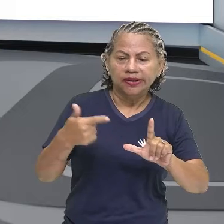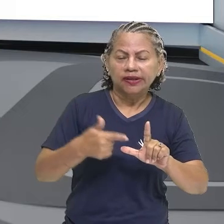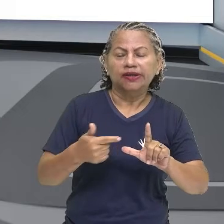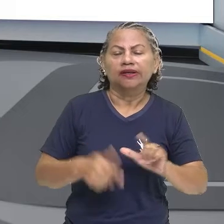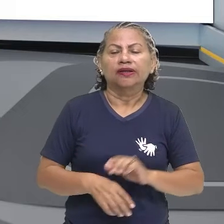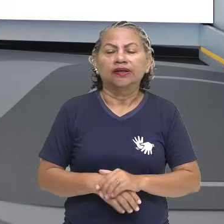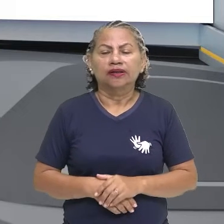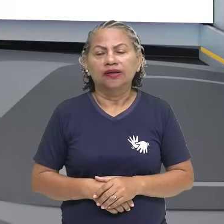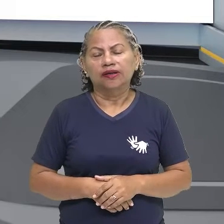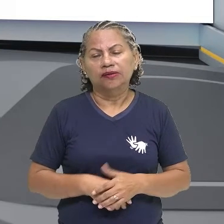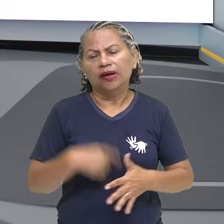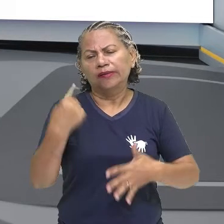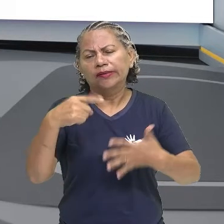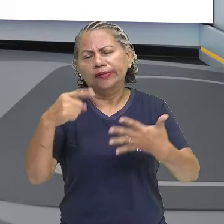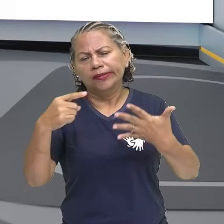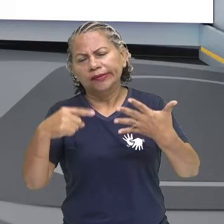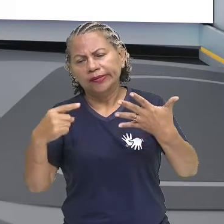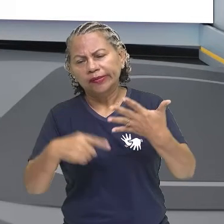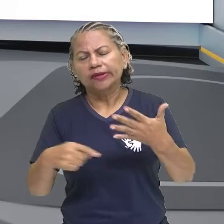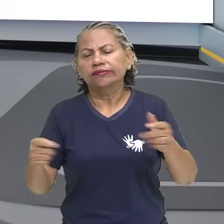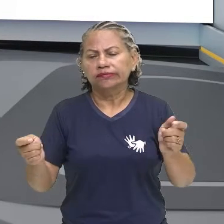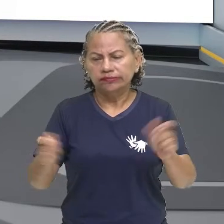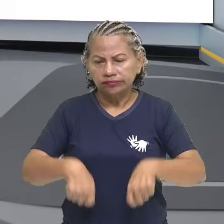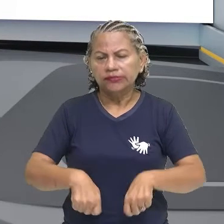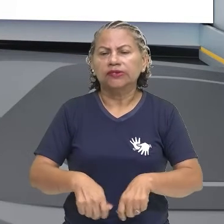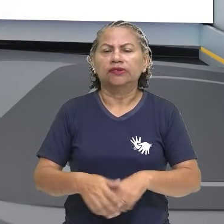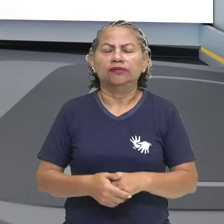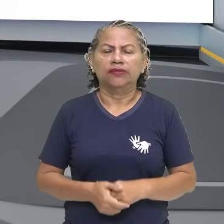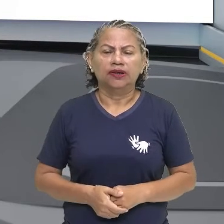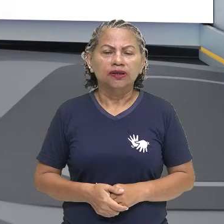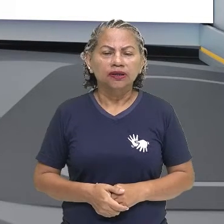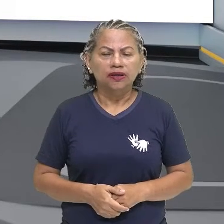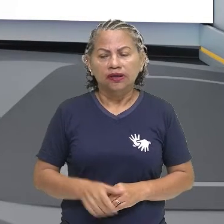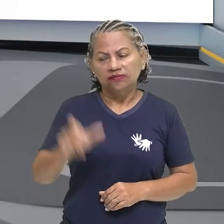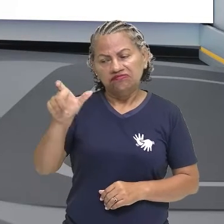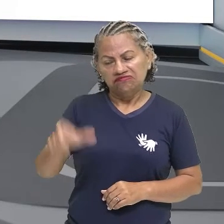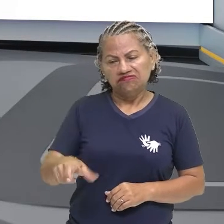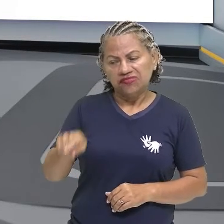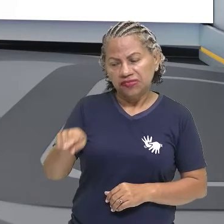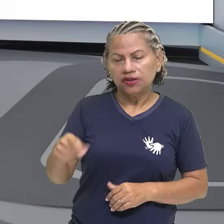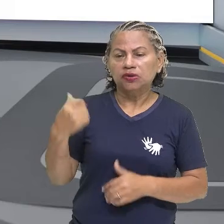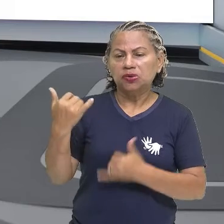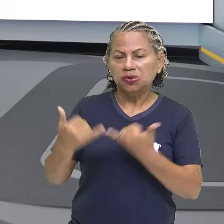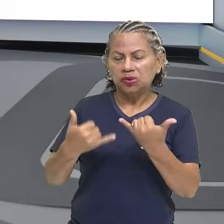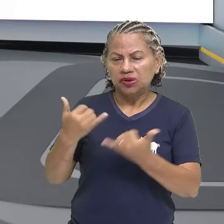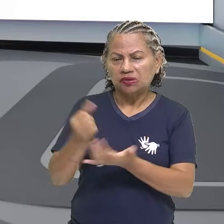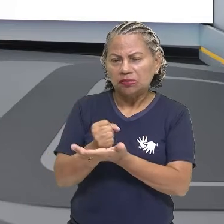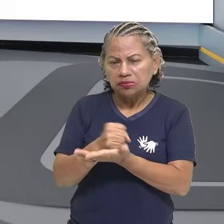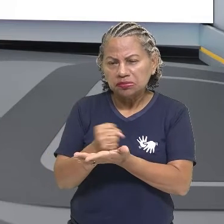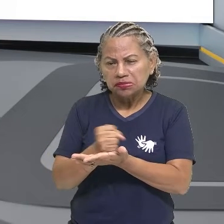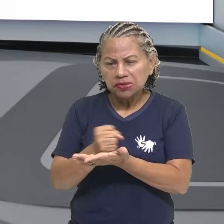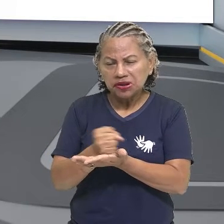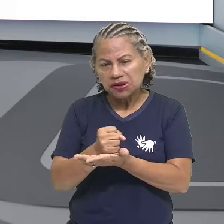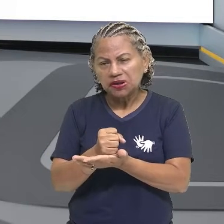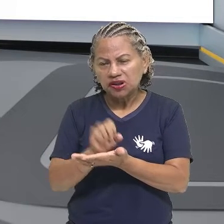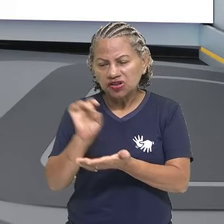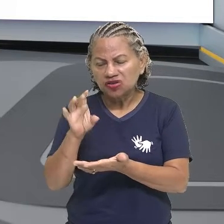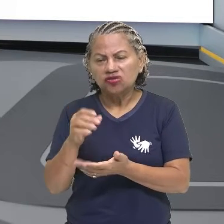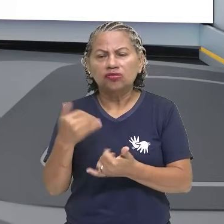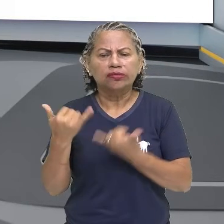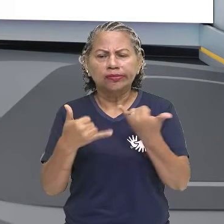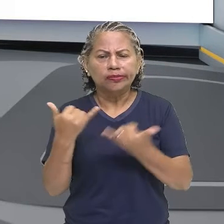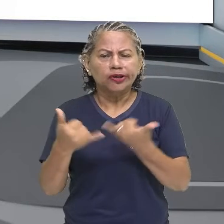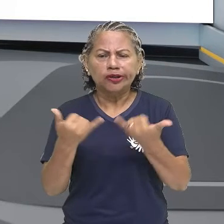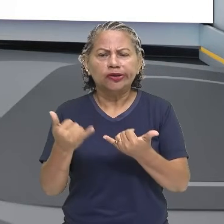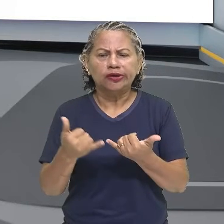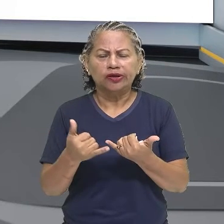oferecem exatamente essas mesmas possibilidades. Um jogador não é apenas aquele que executa comandos previamente